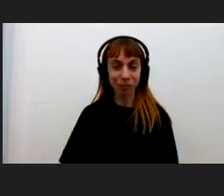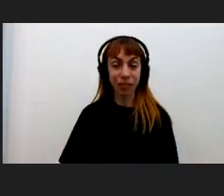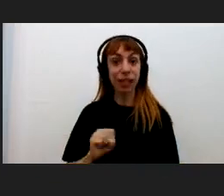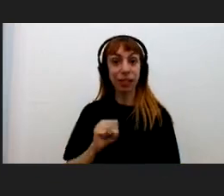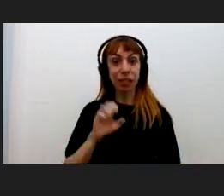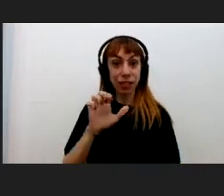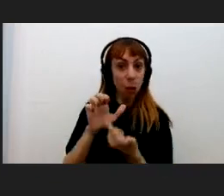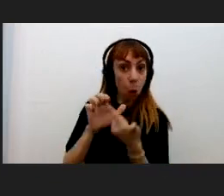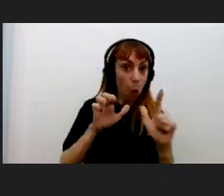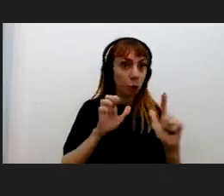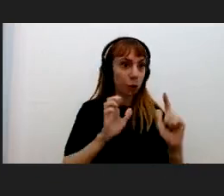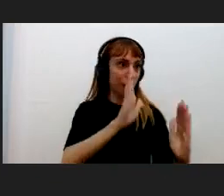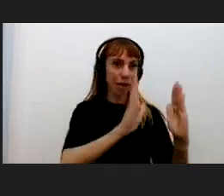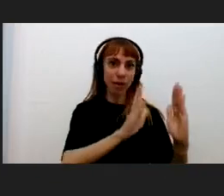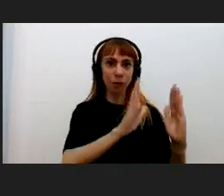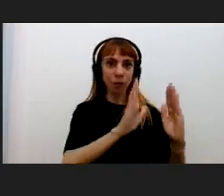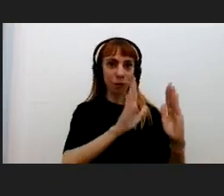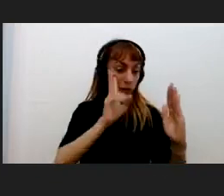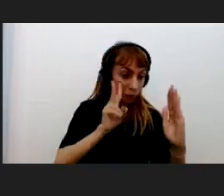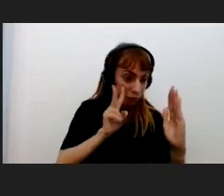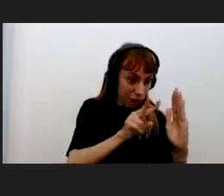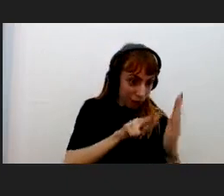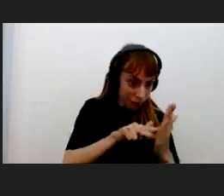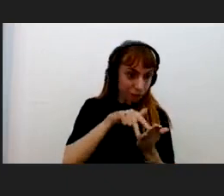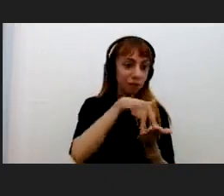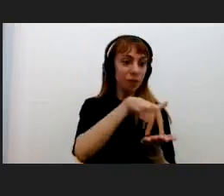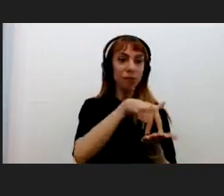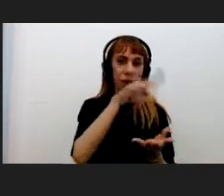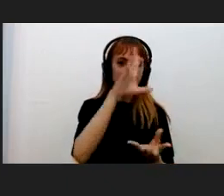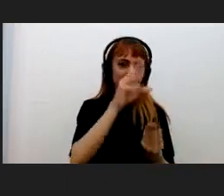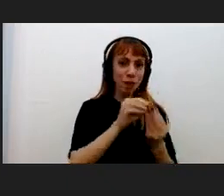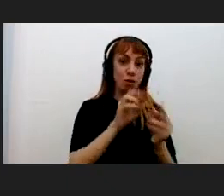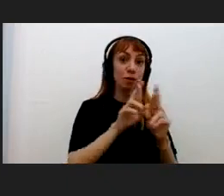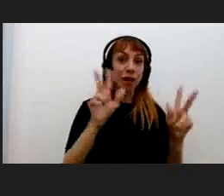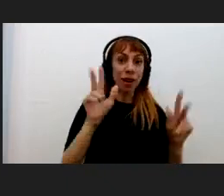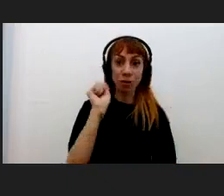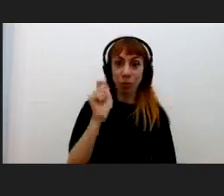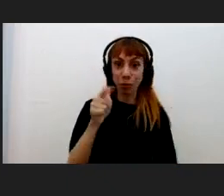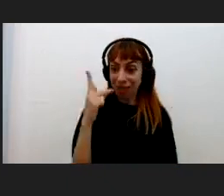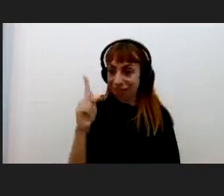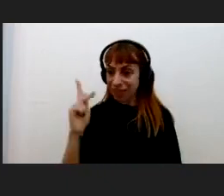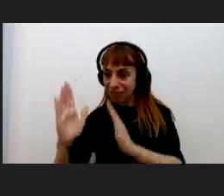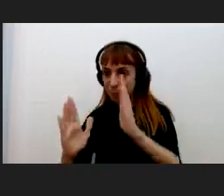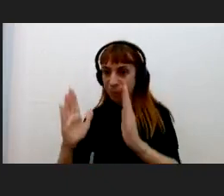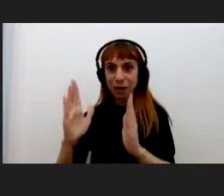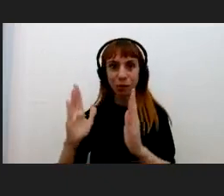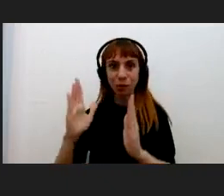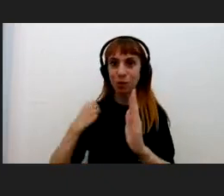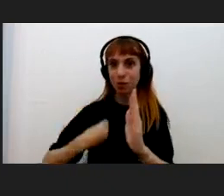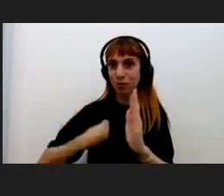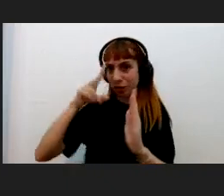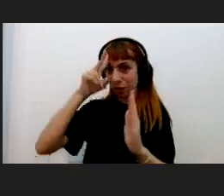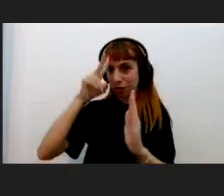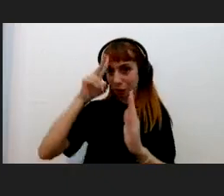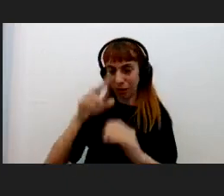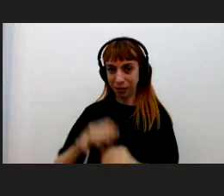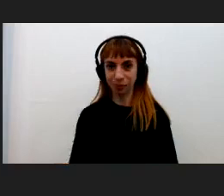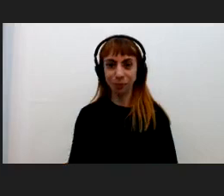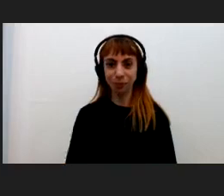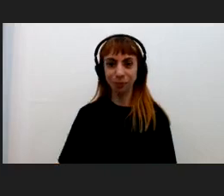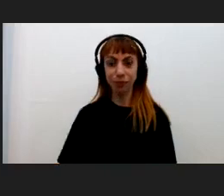intrínsecas, assim, né? Pra gente pensar até sobre a compreensão que a gente faz nessas relações de cuidado, de